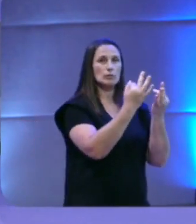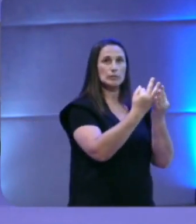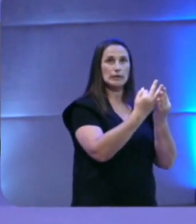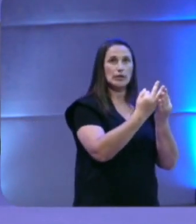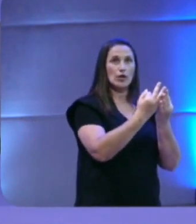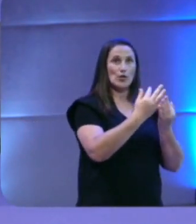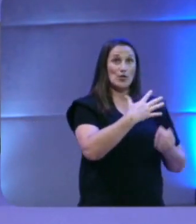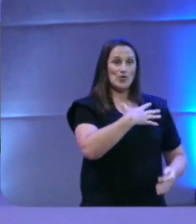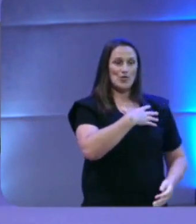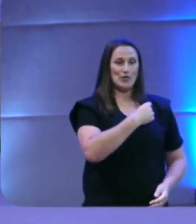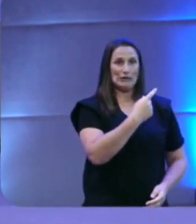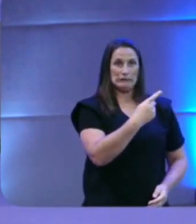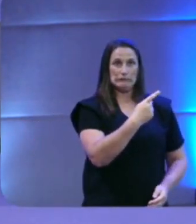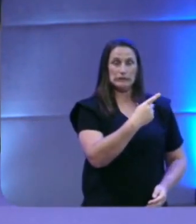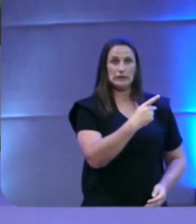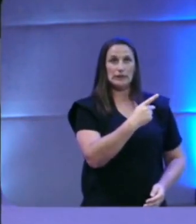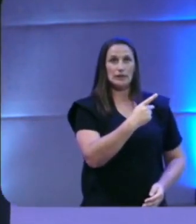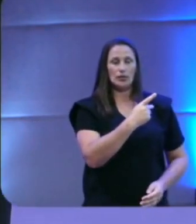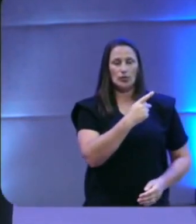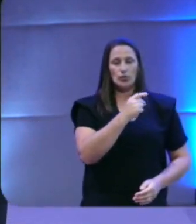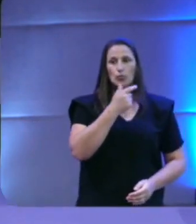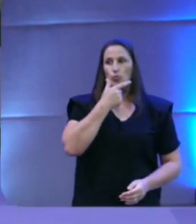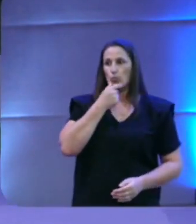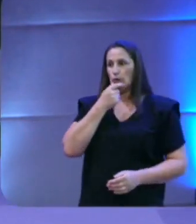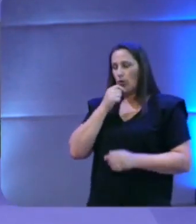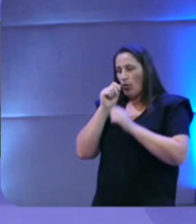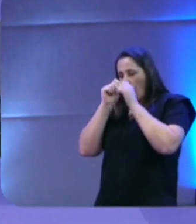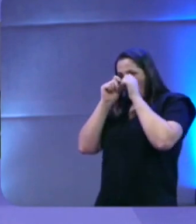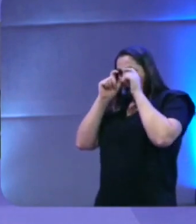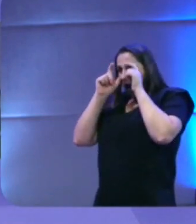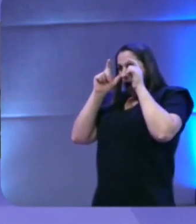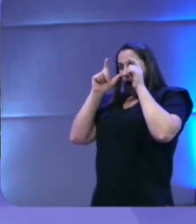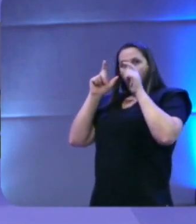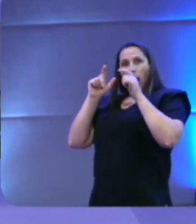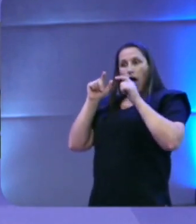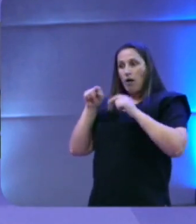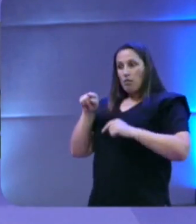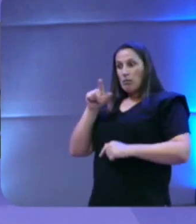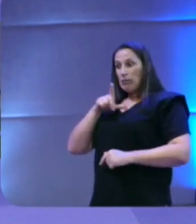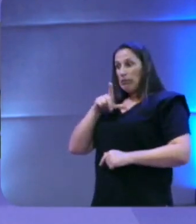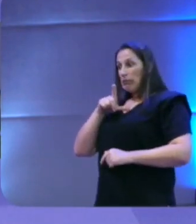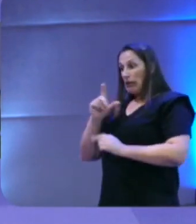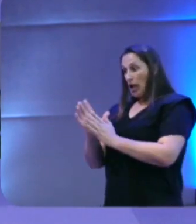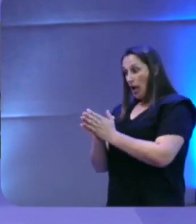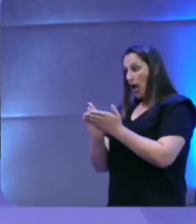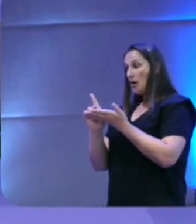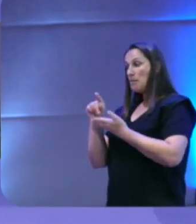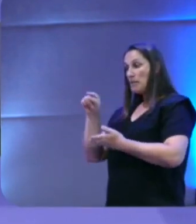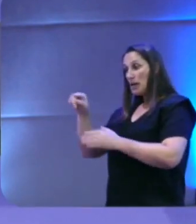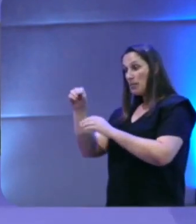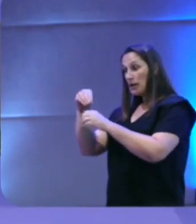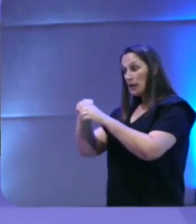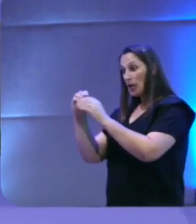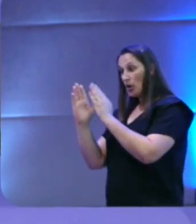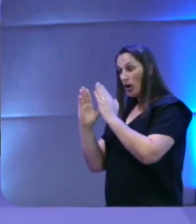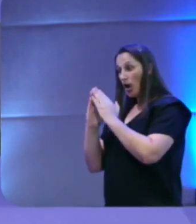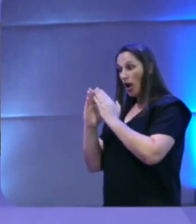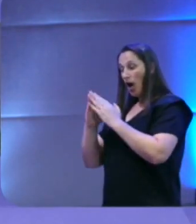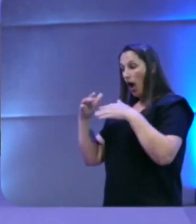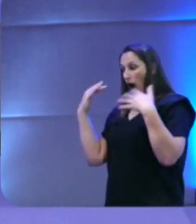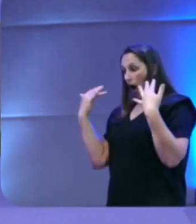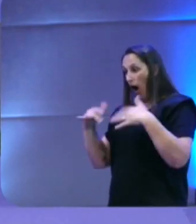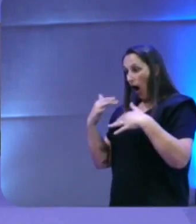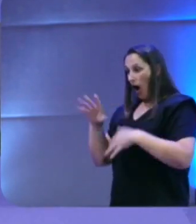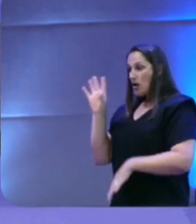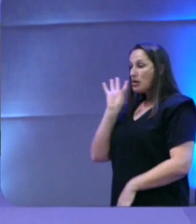dele é Tarum, ele arregalou os olhos assim e falou assim, vocês têm a Bíblia na casa de vocês, que legal! Esse